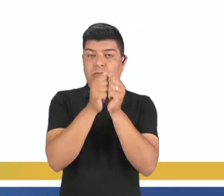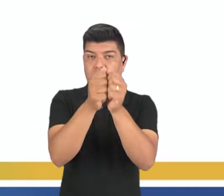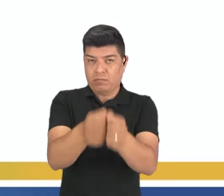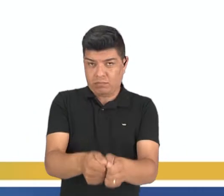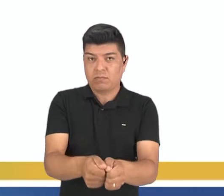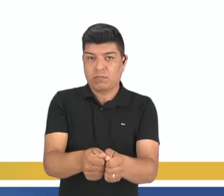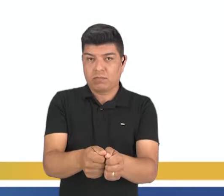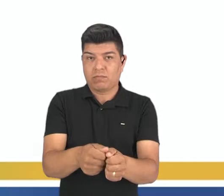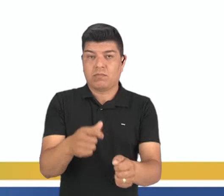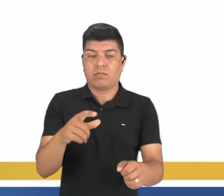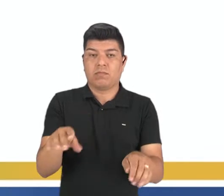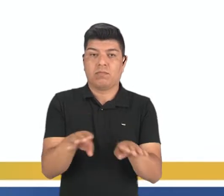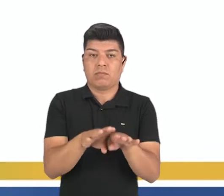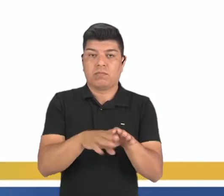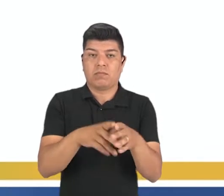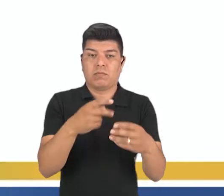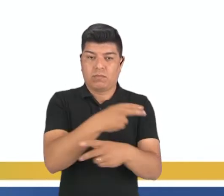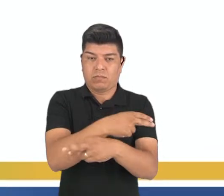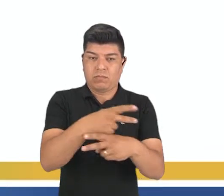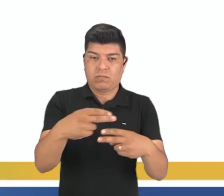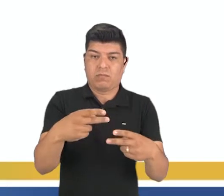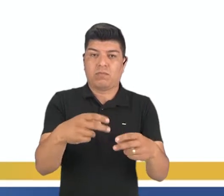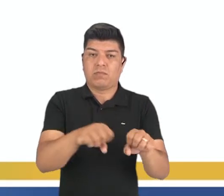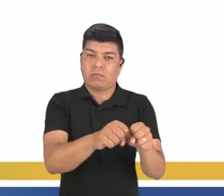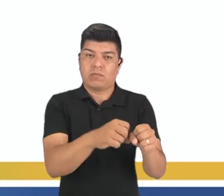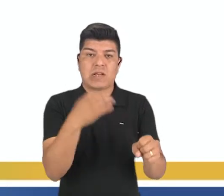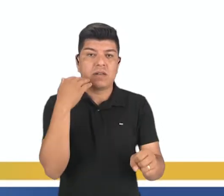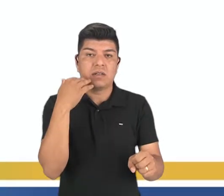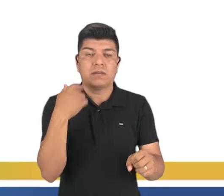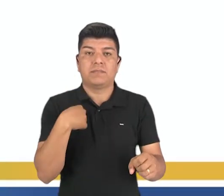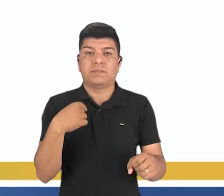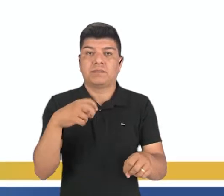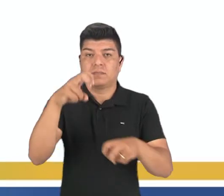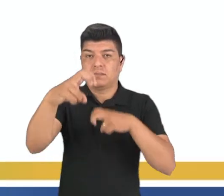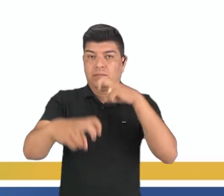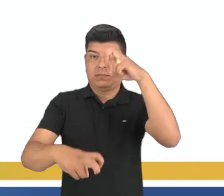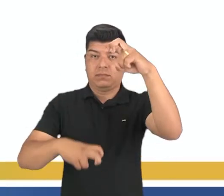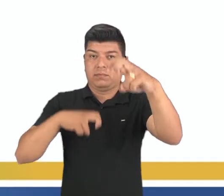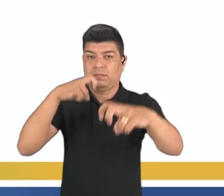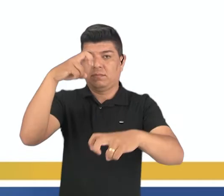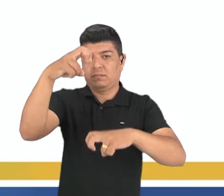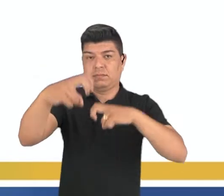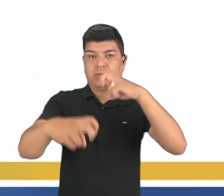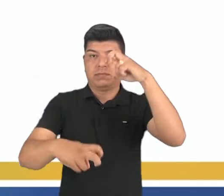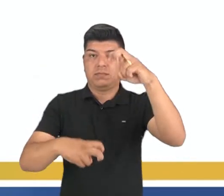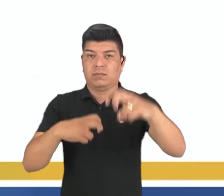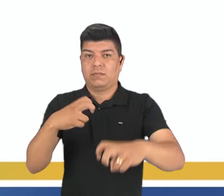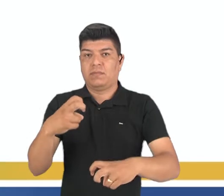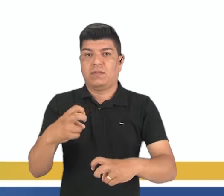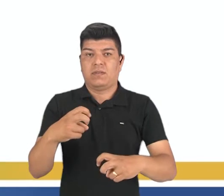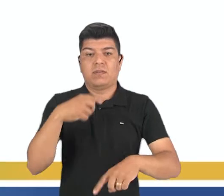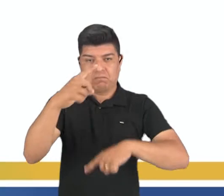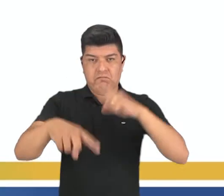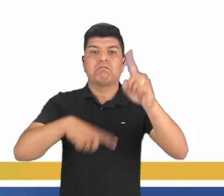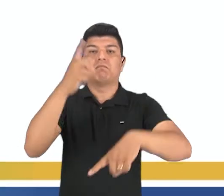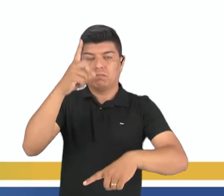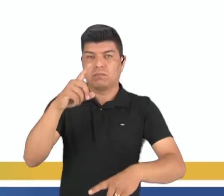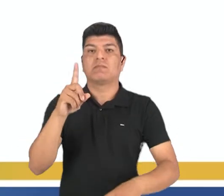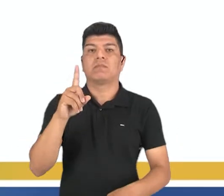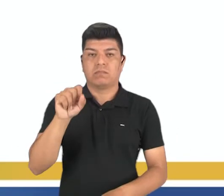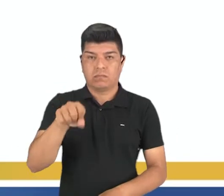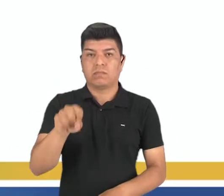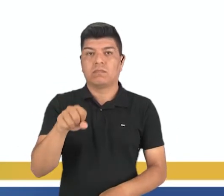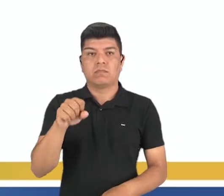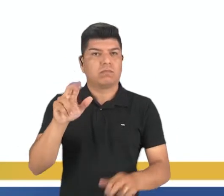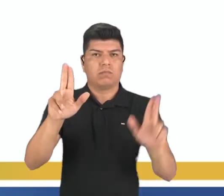colocaram sucatas para ir com ela. Assim a danada máquina foi ligada. Que sucesso, perdão. Nunca